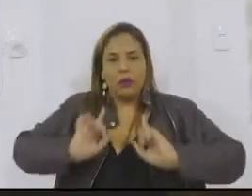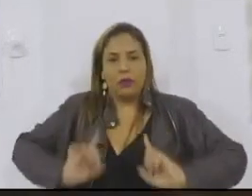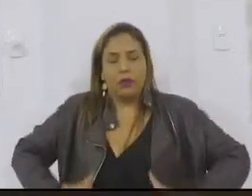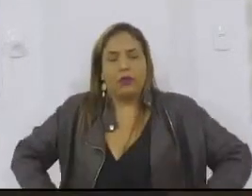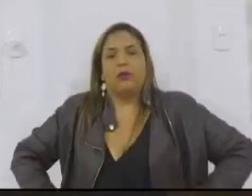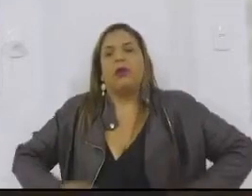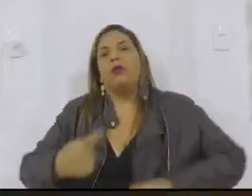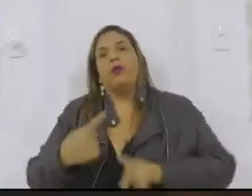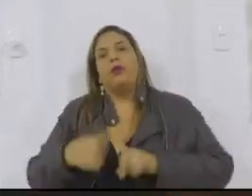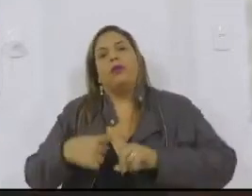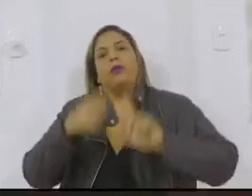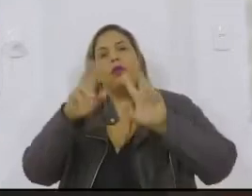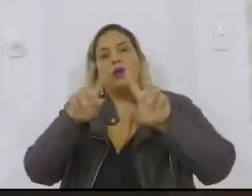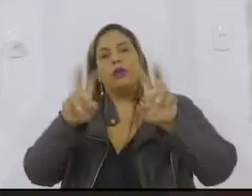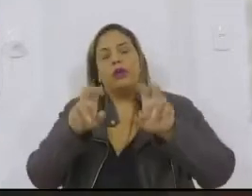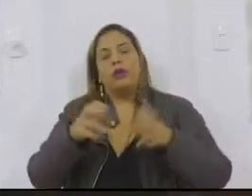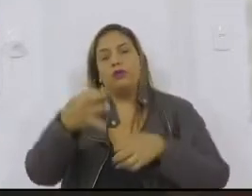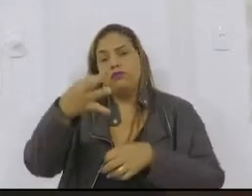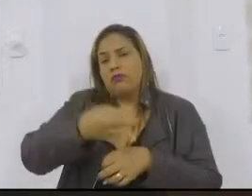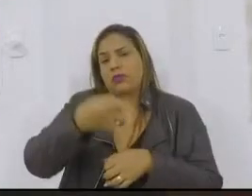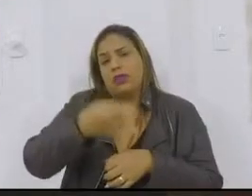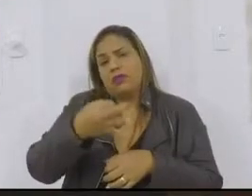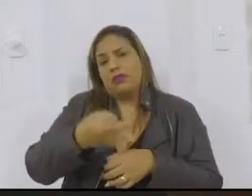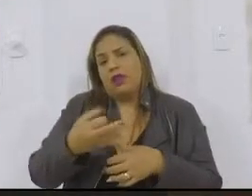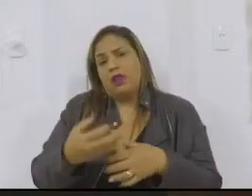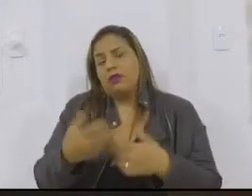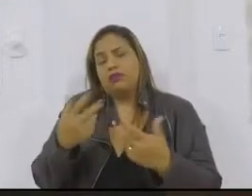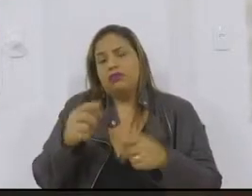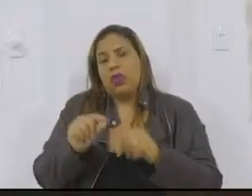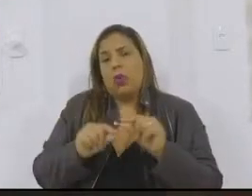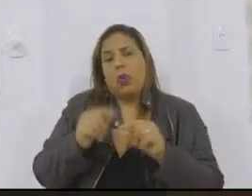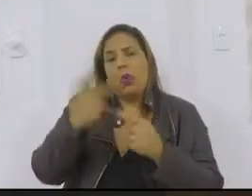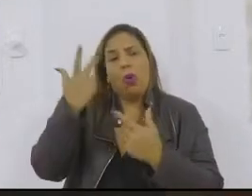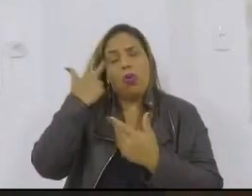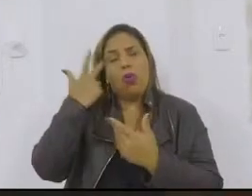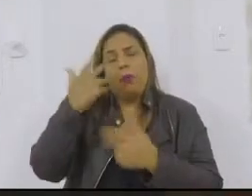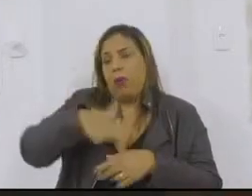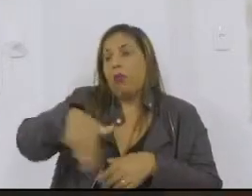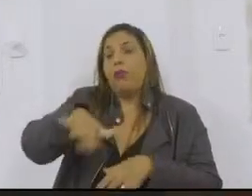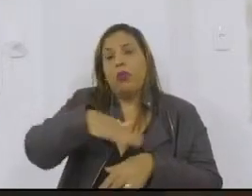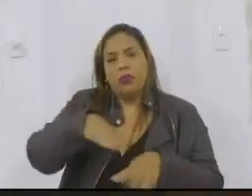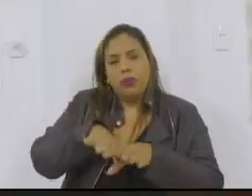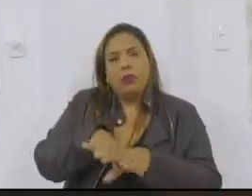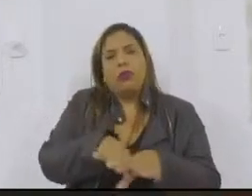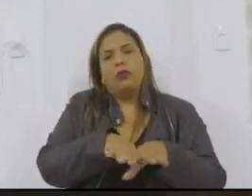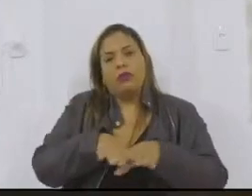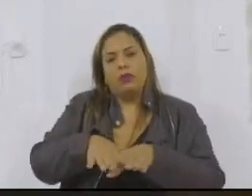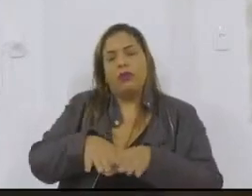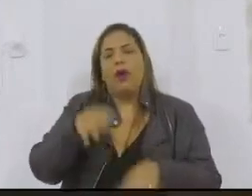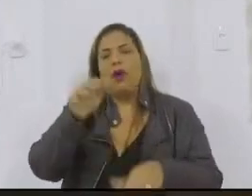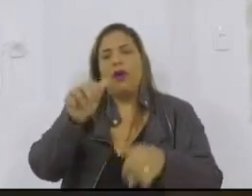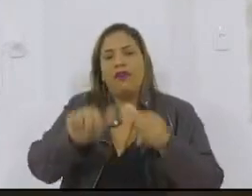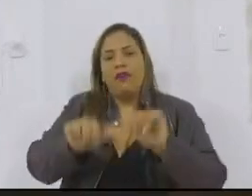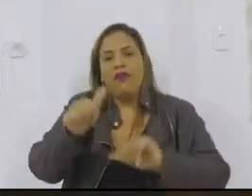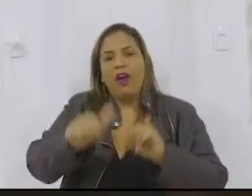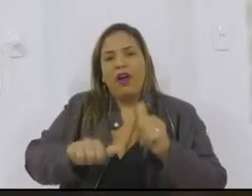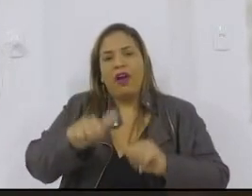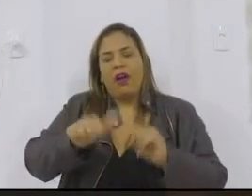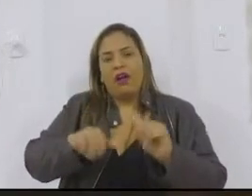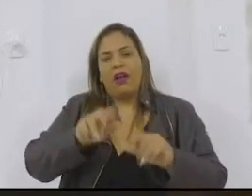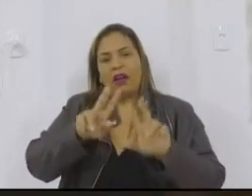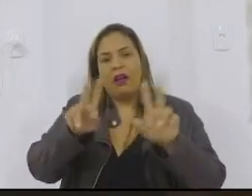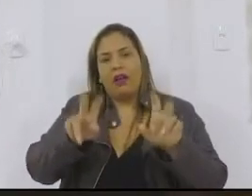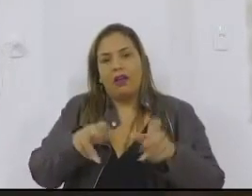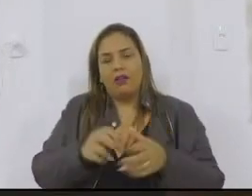essa questão seria muito mais justo do que confortável por todos, de uma forma unânime, avaliarmos só por esse ponto.